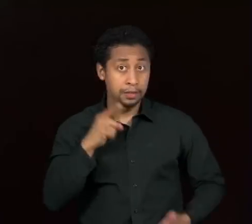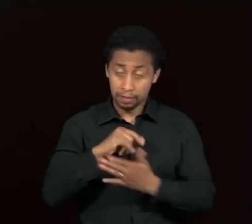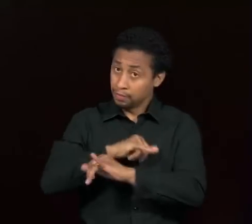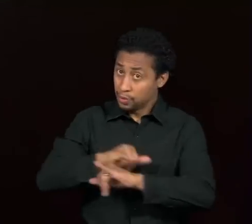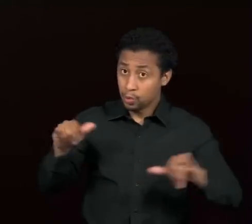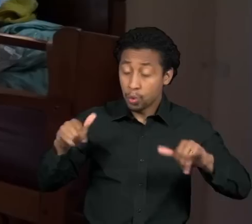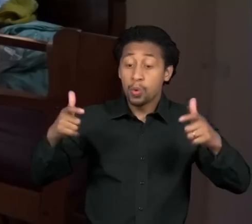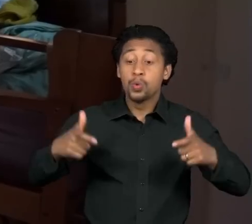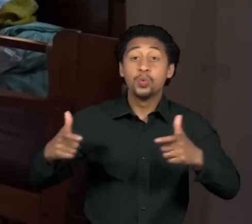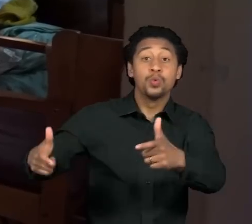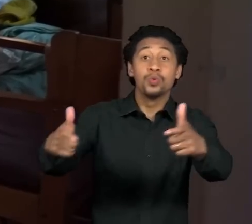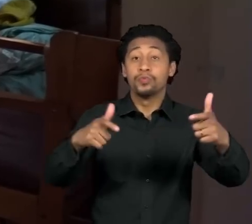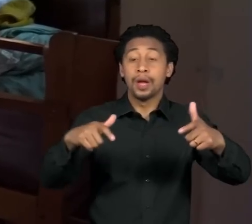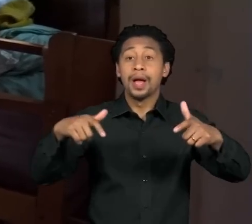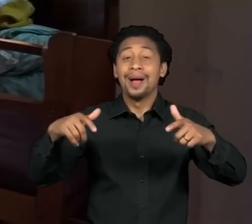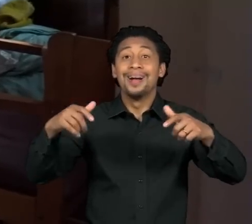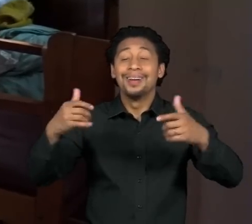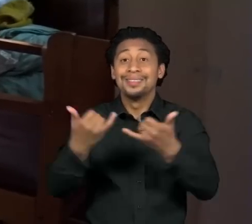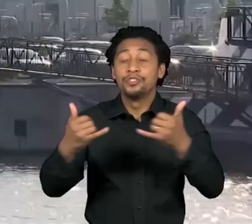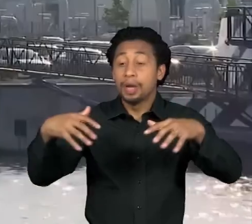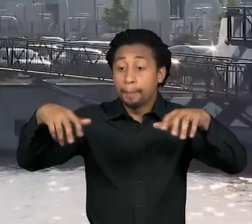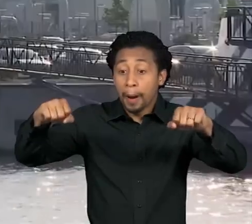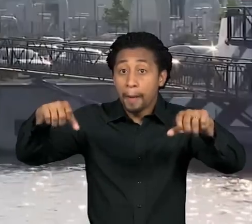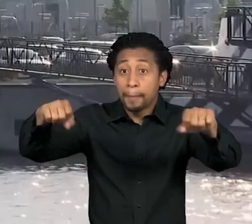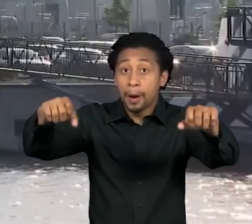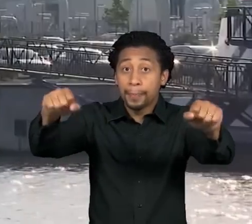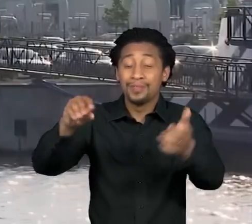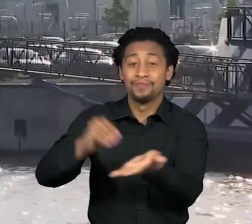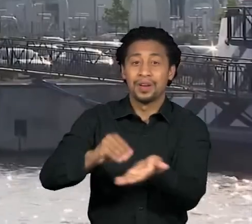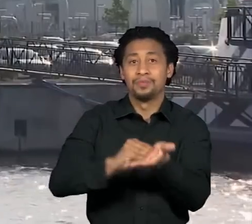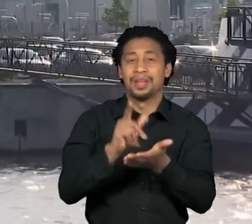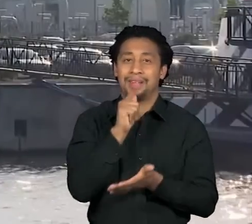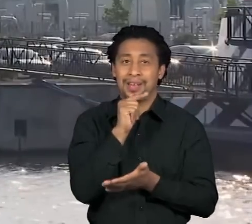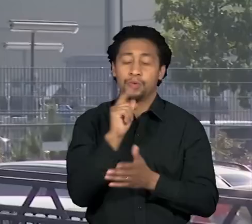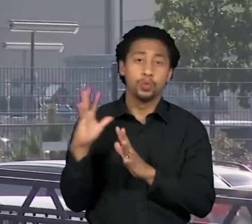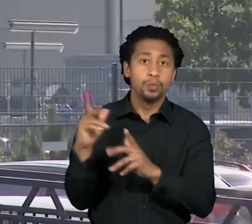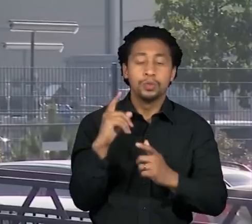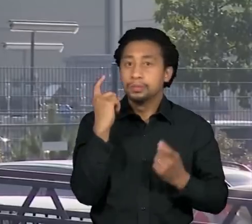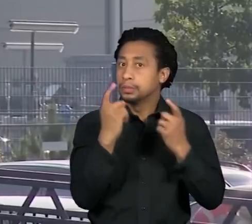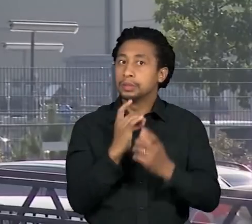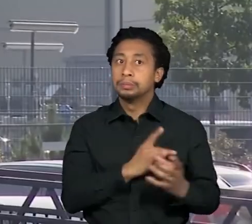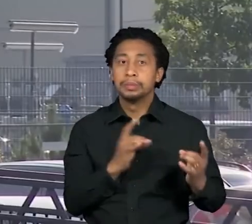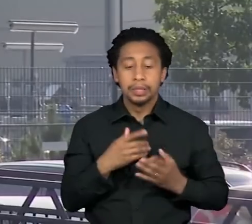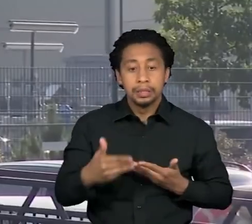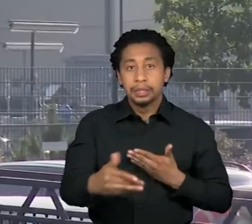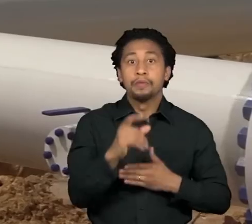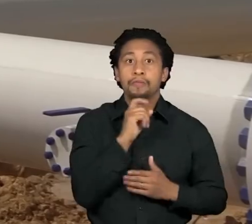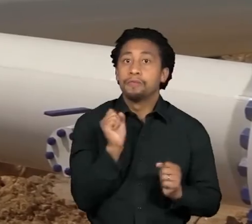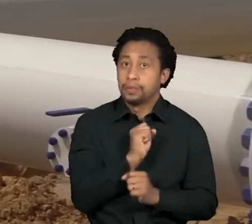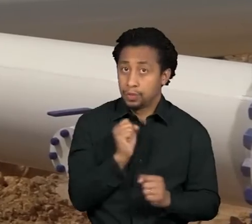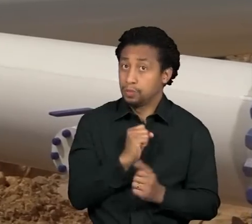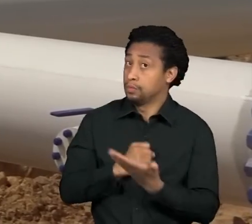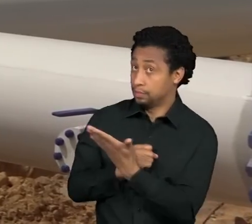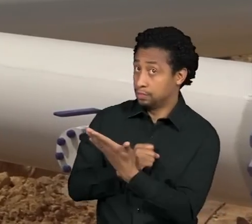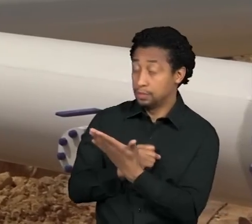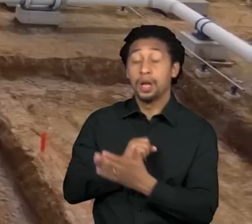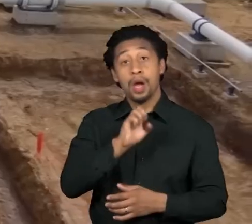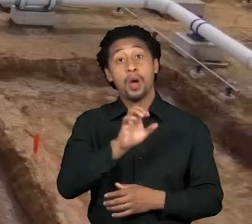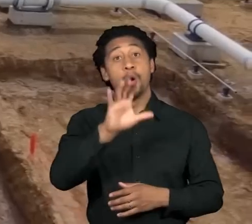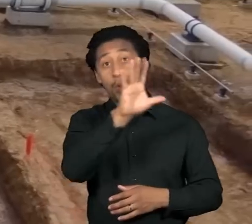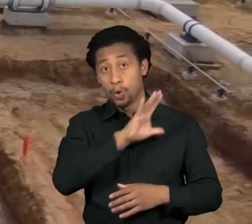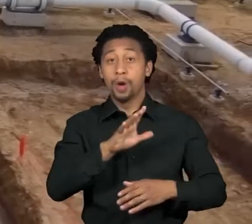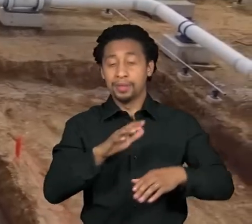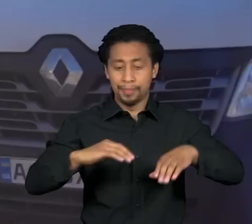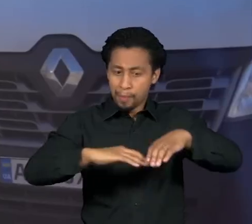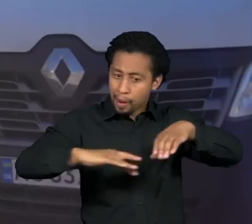de luz e água e teme a proximidade do inverno. Mesma preocupação da comunidade europeia, que teve o fornecimento de gás russo cortado